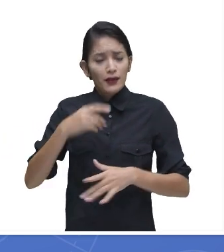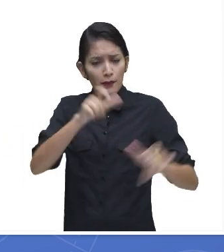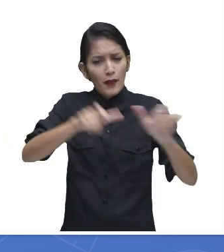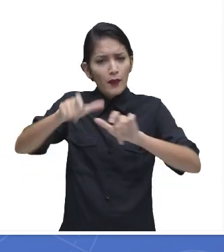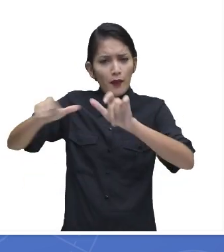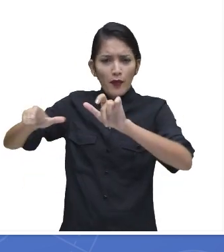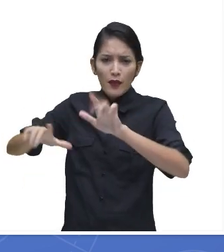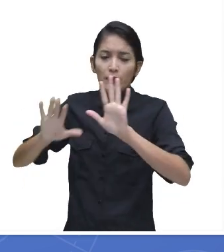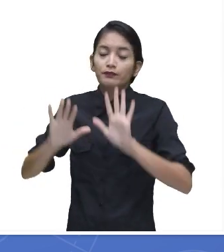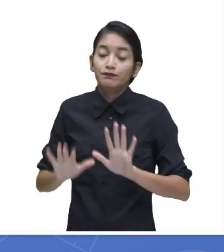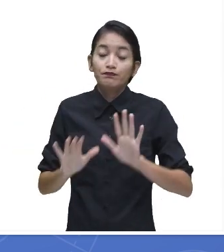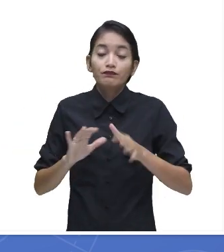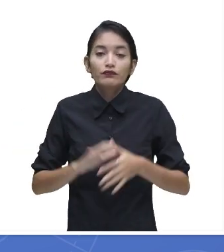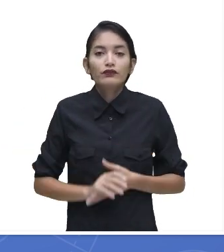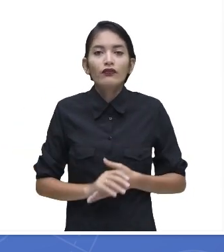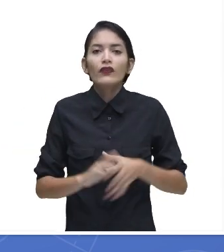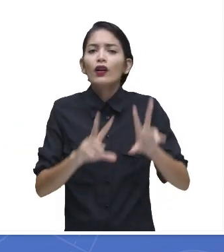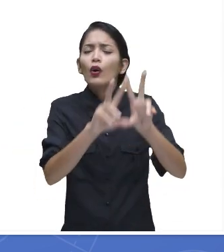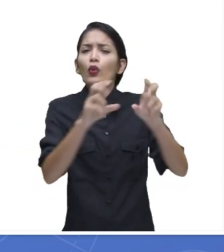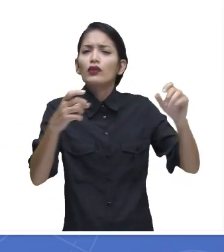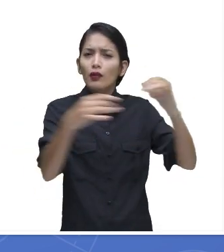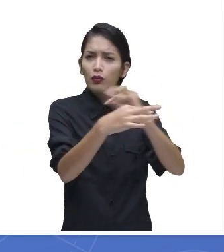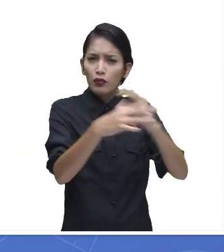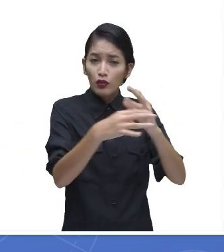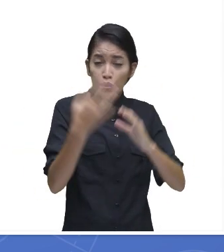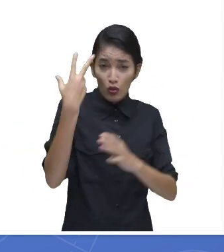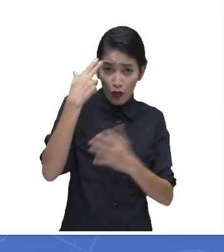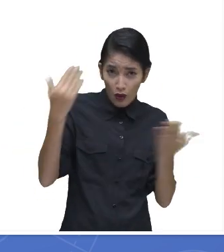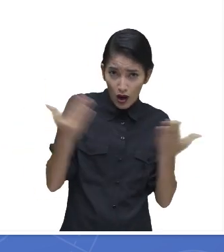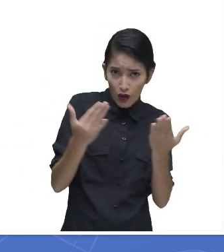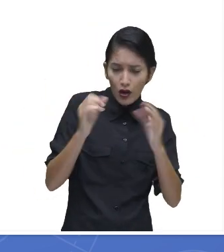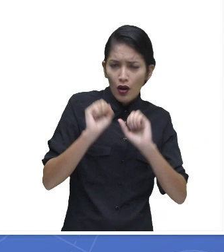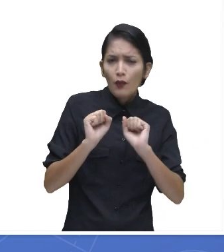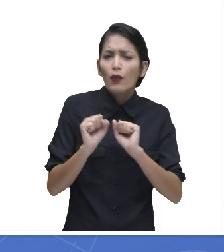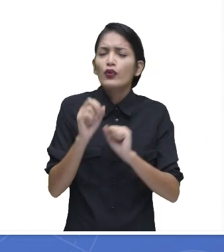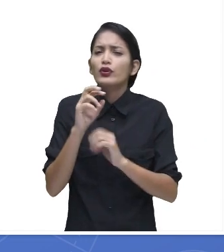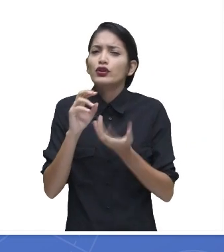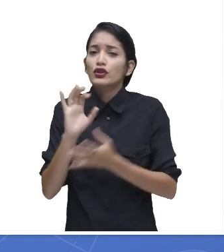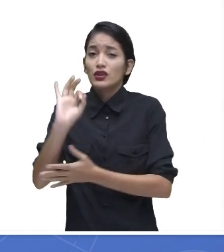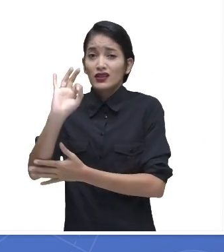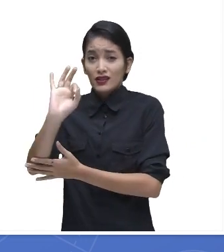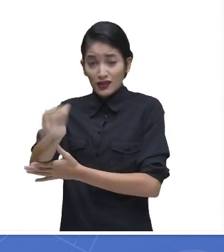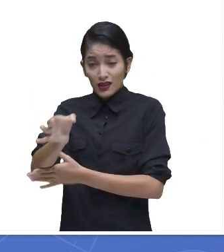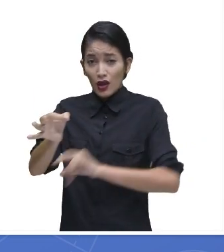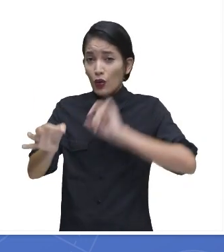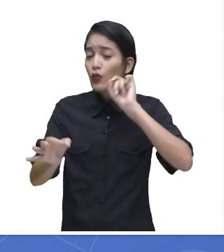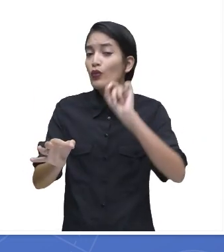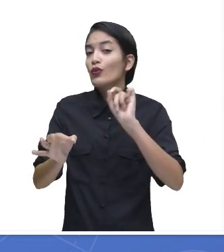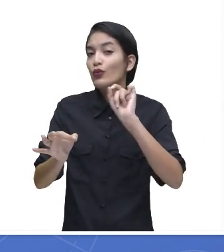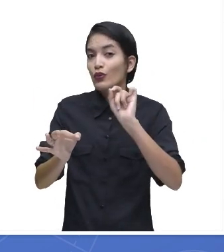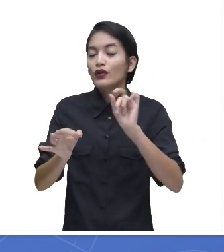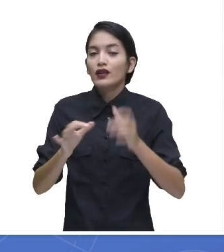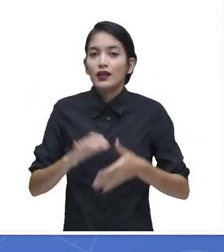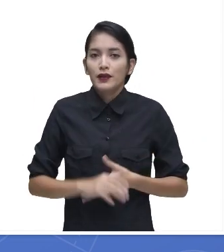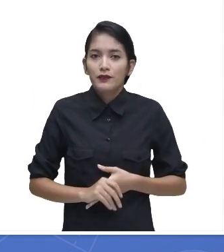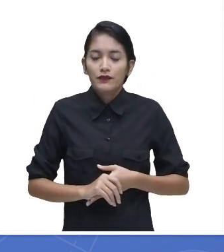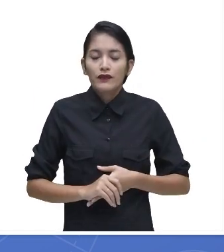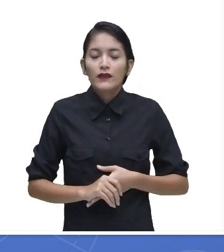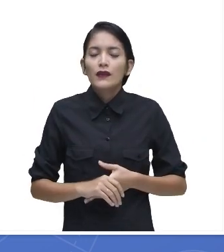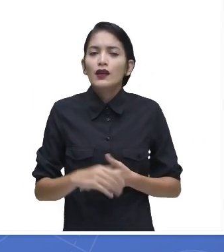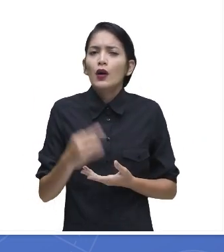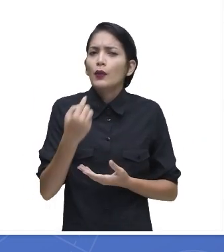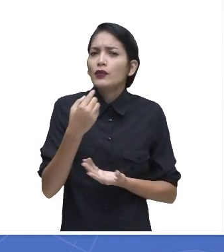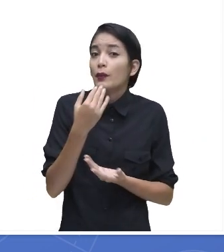A respeito das metrópoles modernas brasileiras, pode-se afirmar que, né, a questão está pedindo sobre